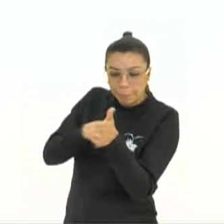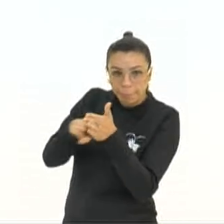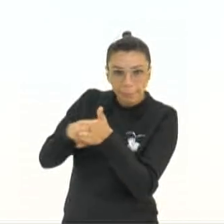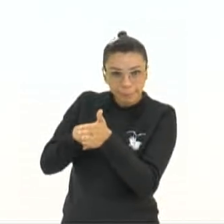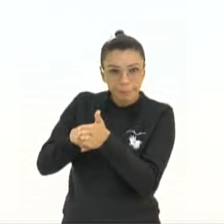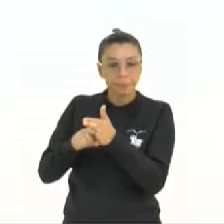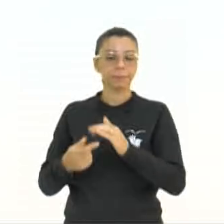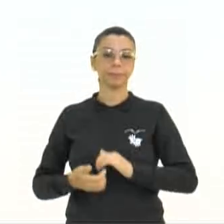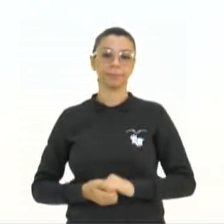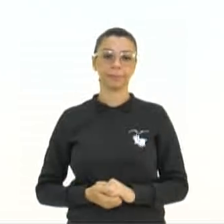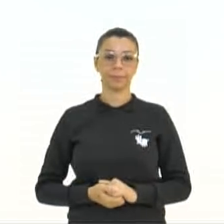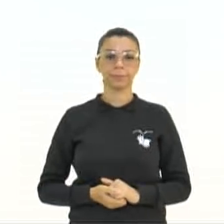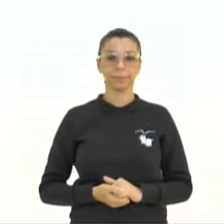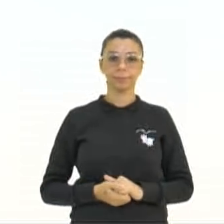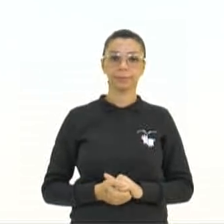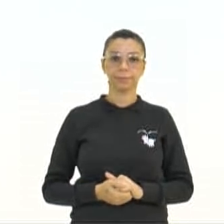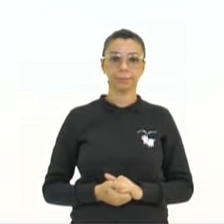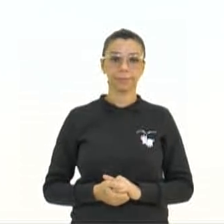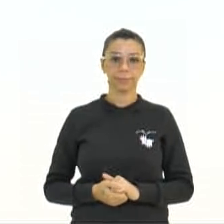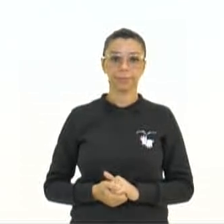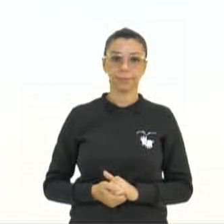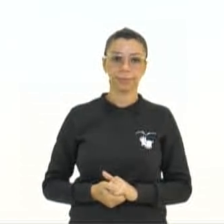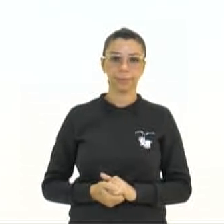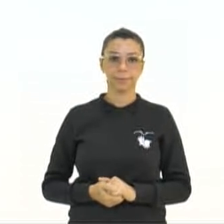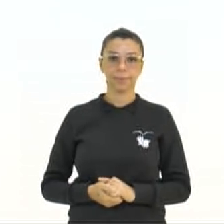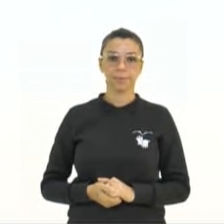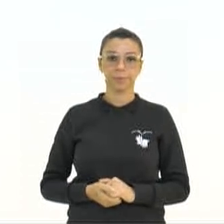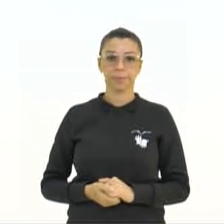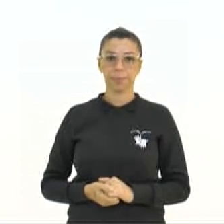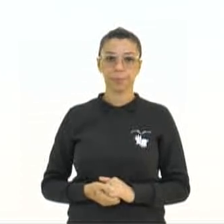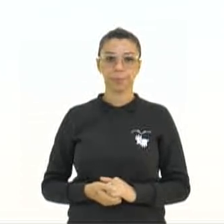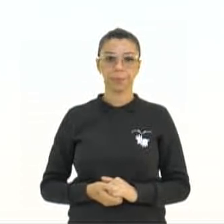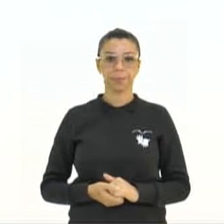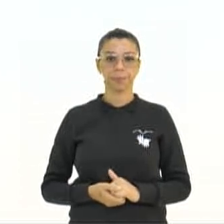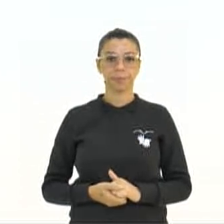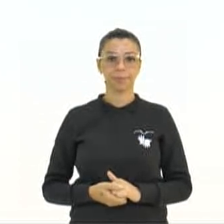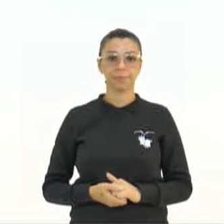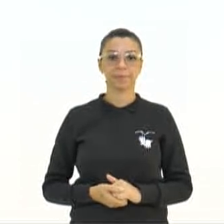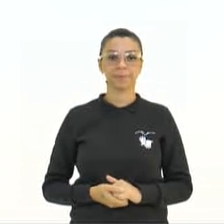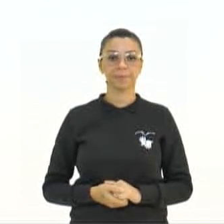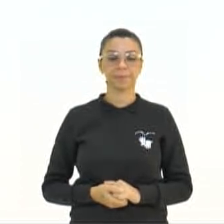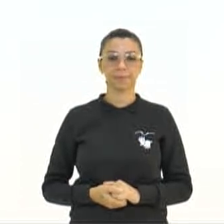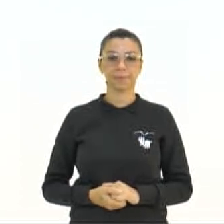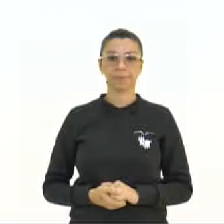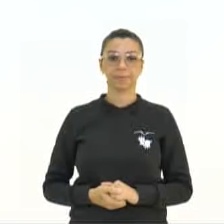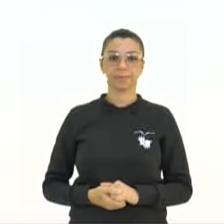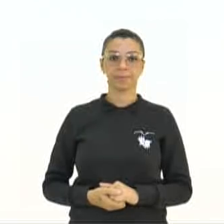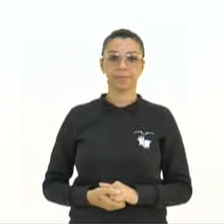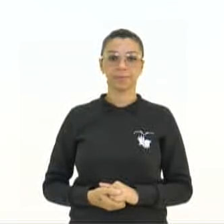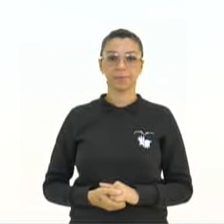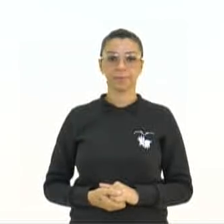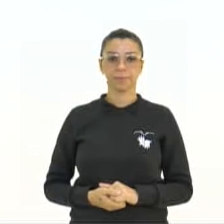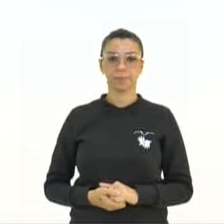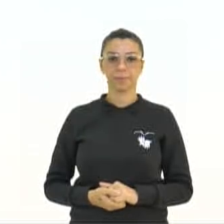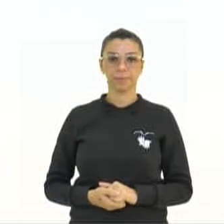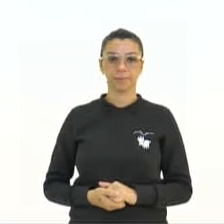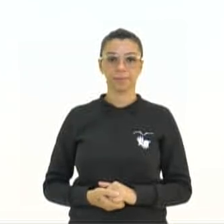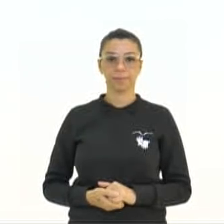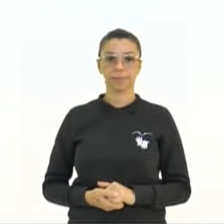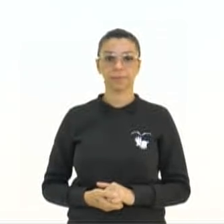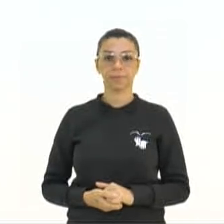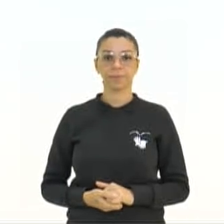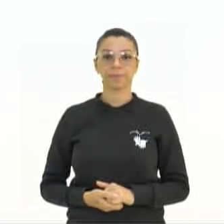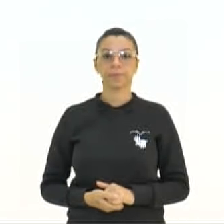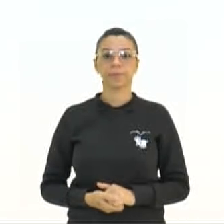are at college, so we don't have a lot of time to clean our house. Ok? Verbos que você